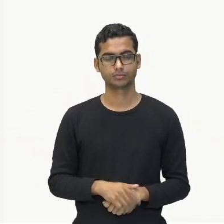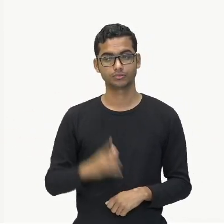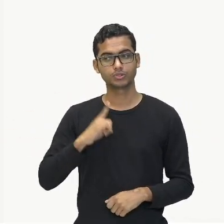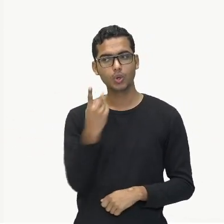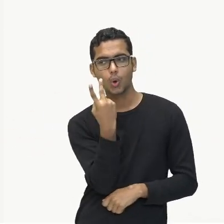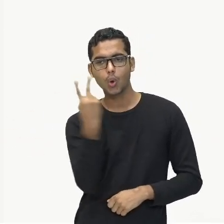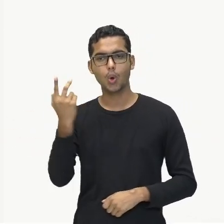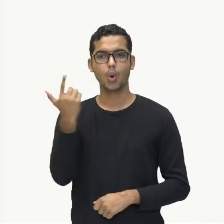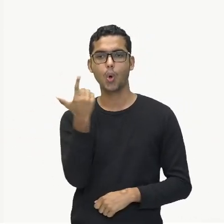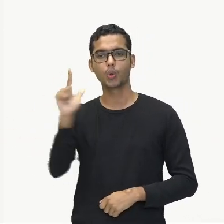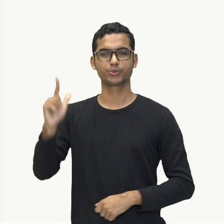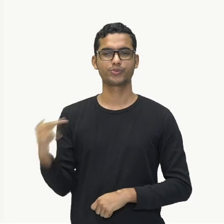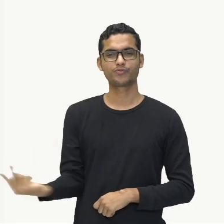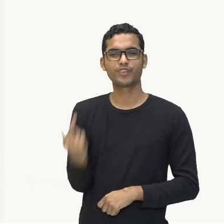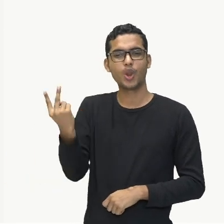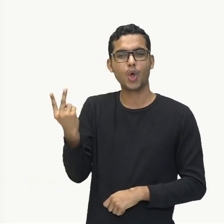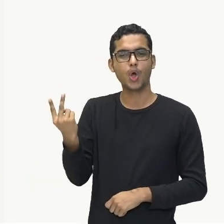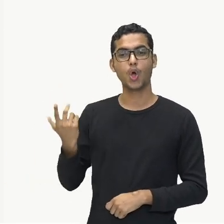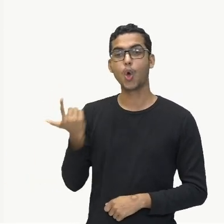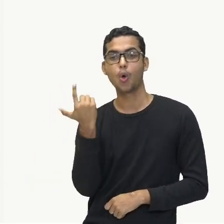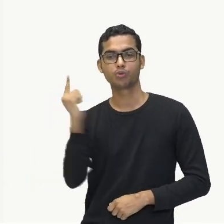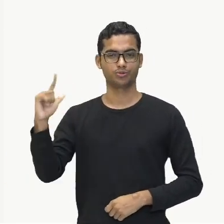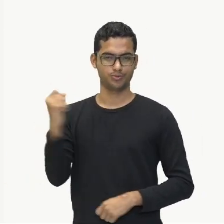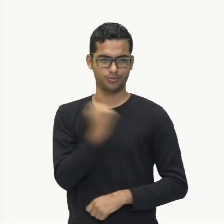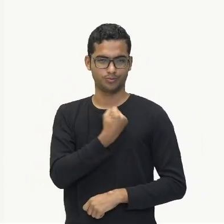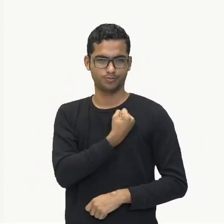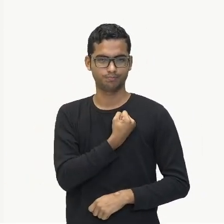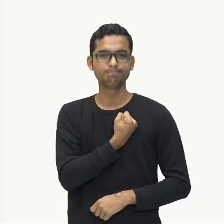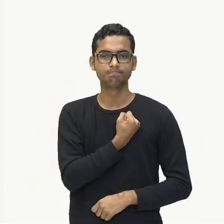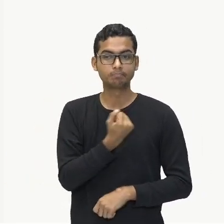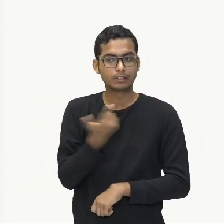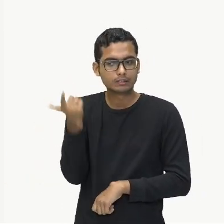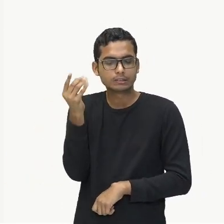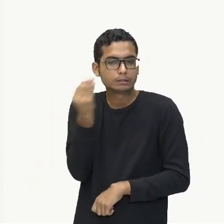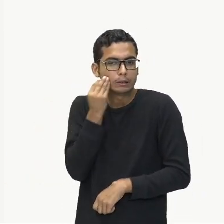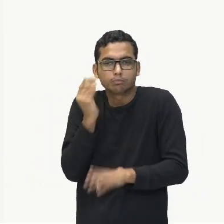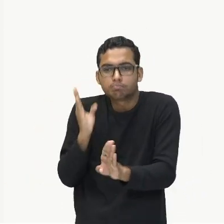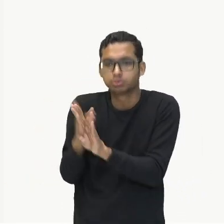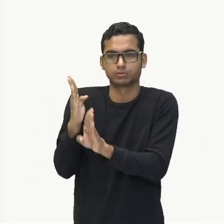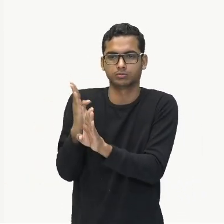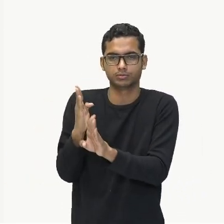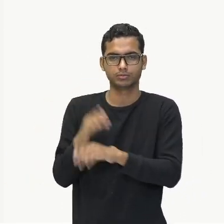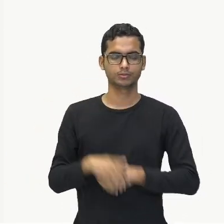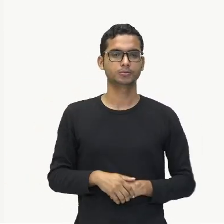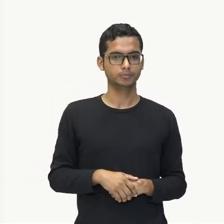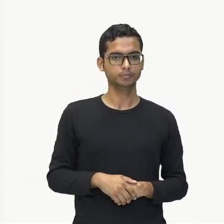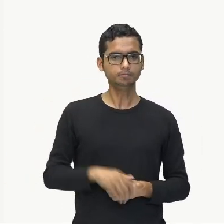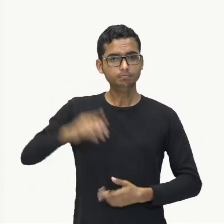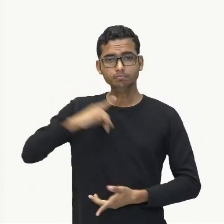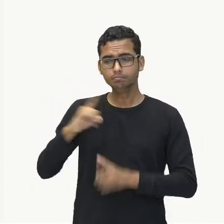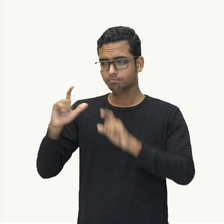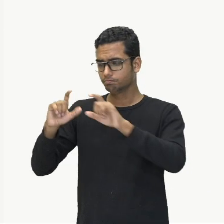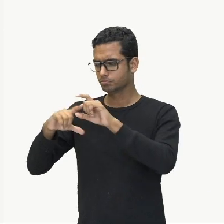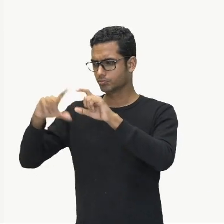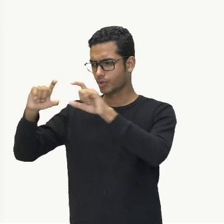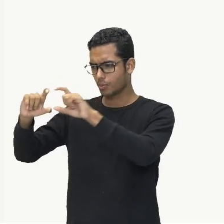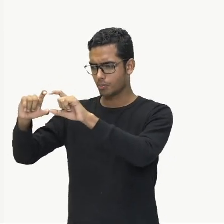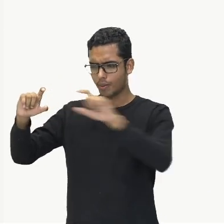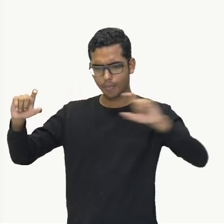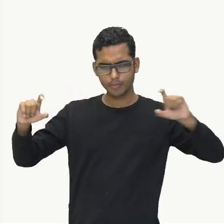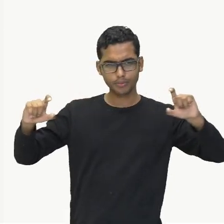para encontrar. Então veja, os termos que faltam na sequência